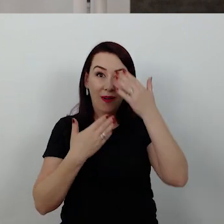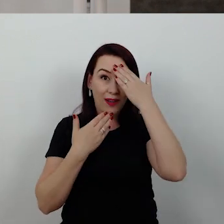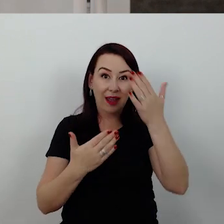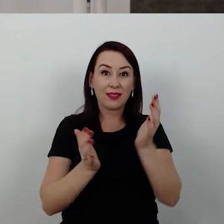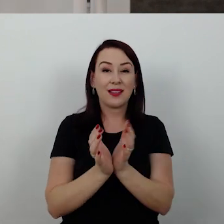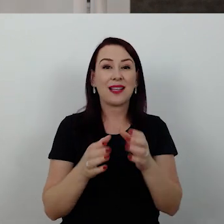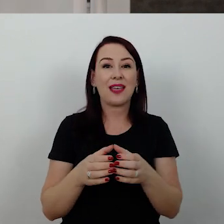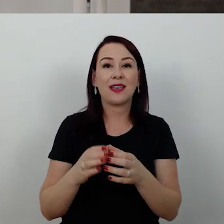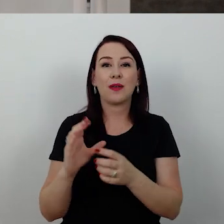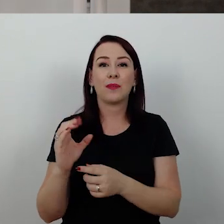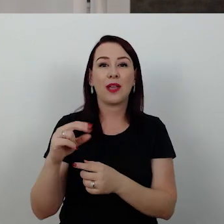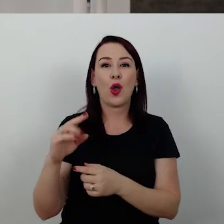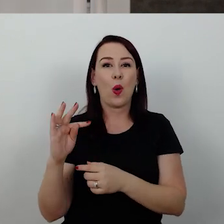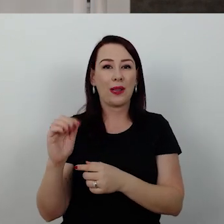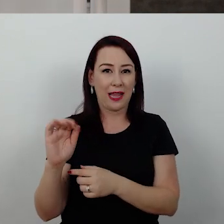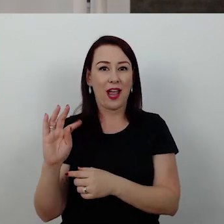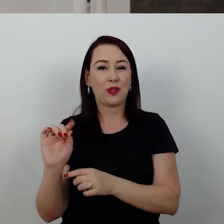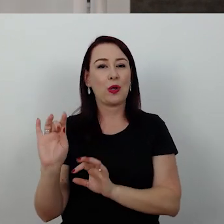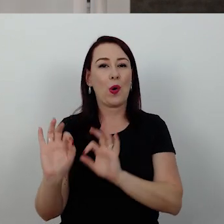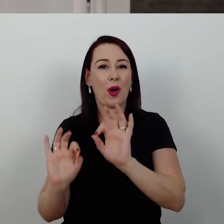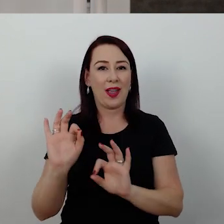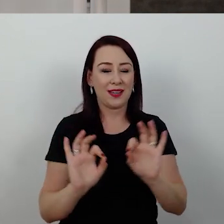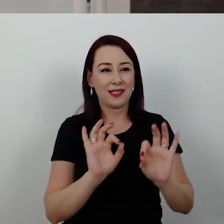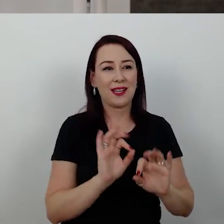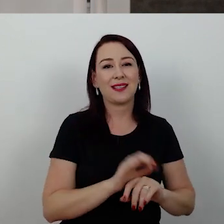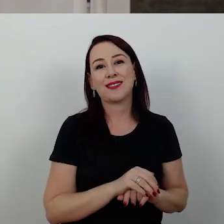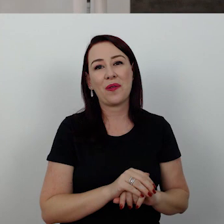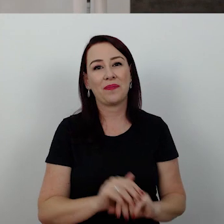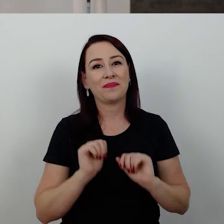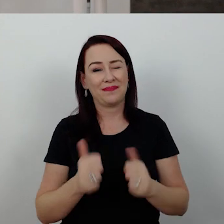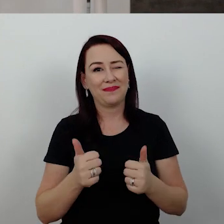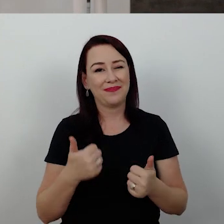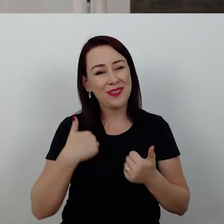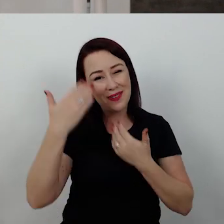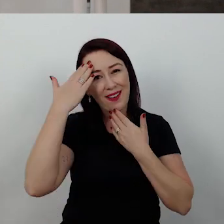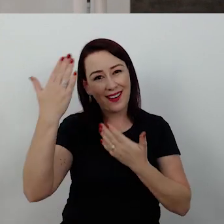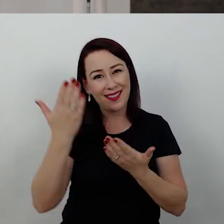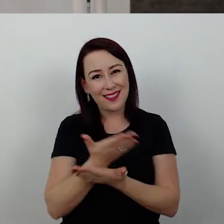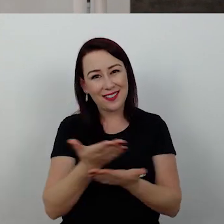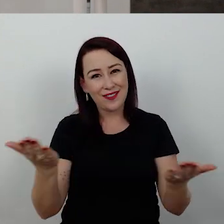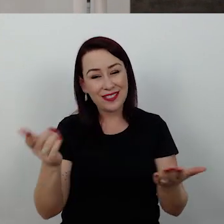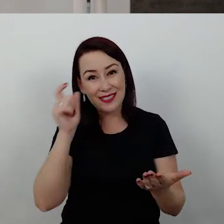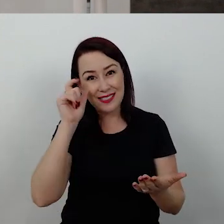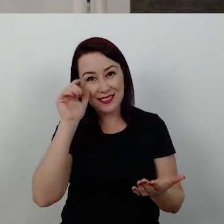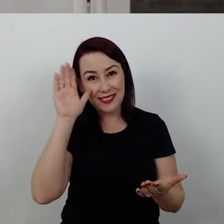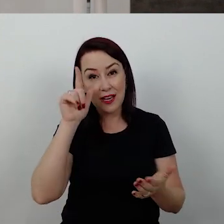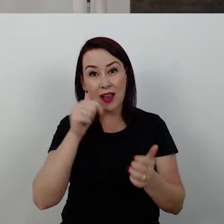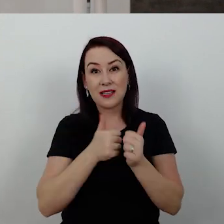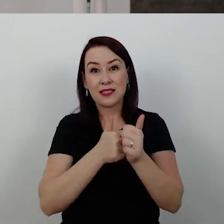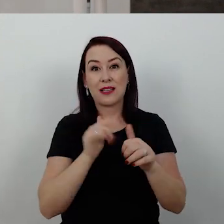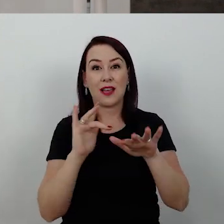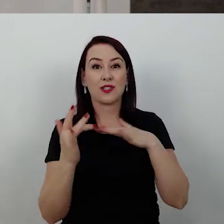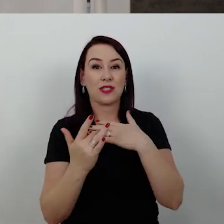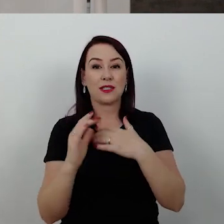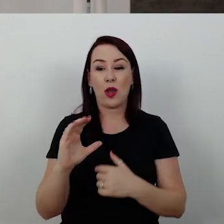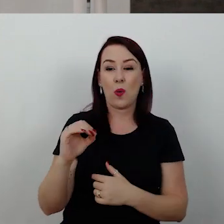da Contato pela organização do evento. E é isso. Agradecer a todos vocês que nos assistem. E sigam a Contato